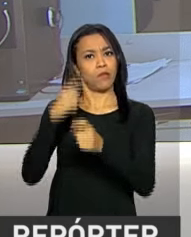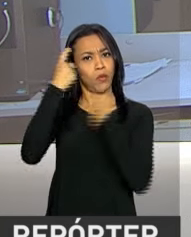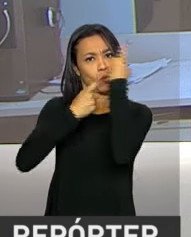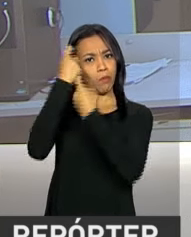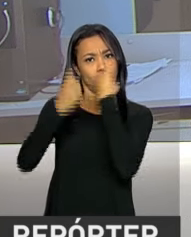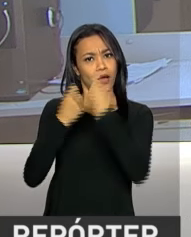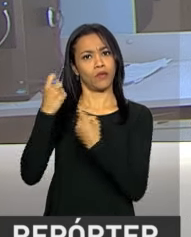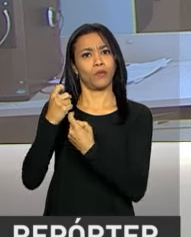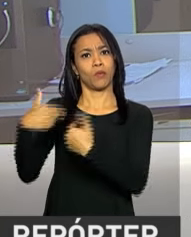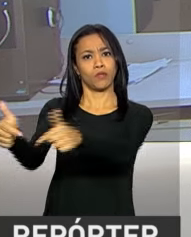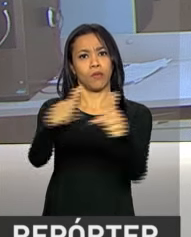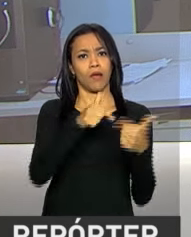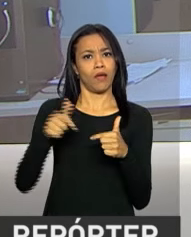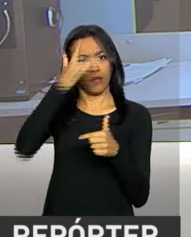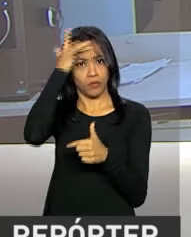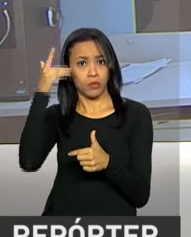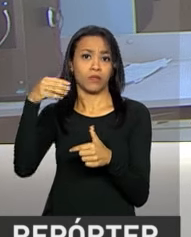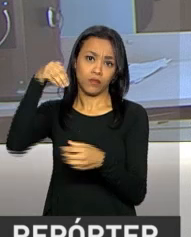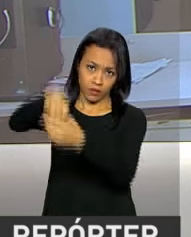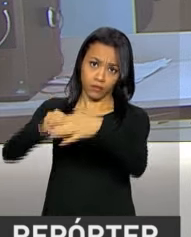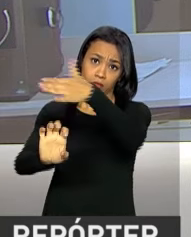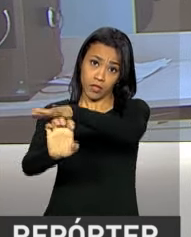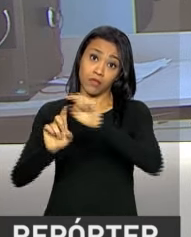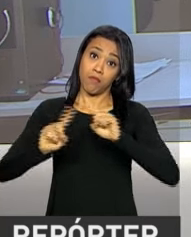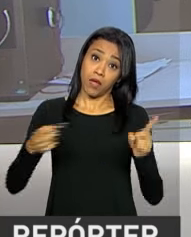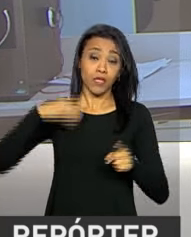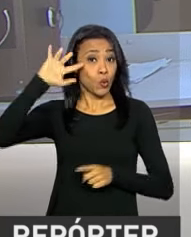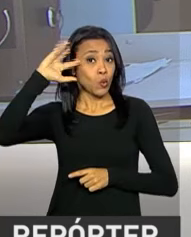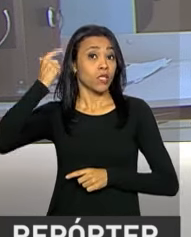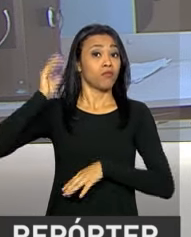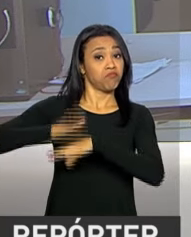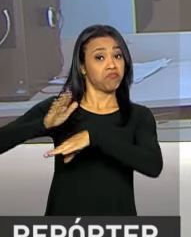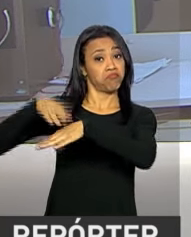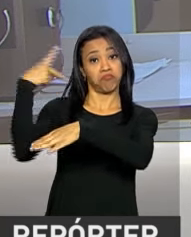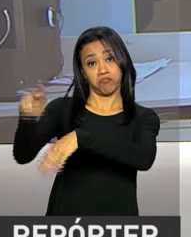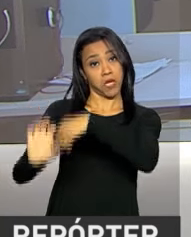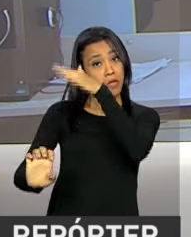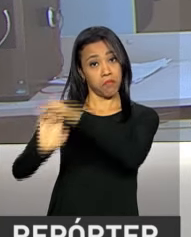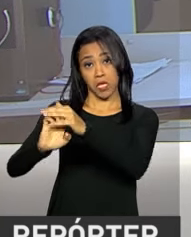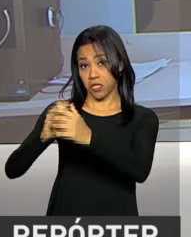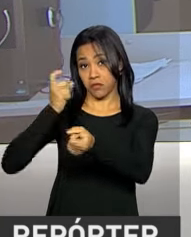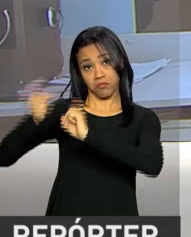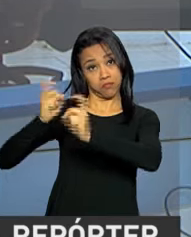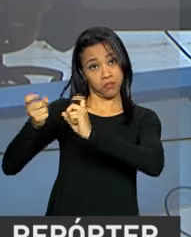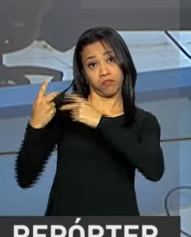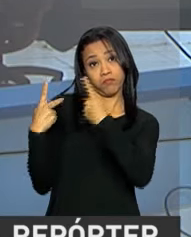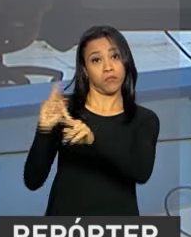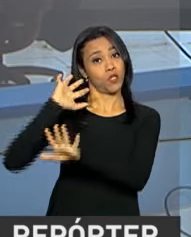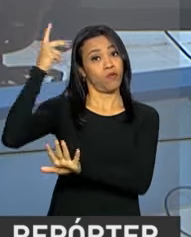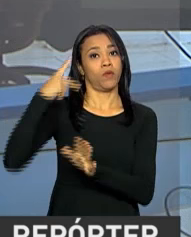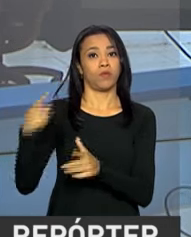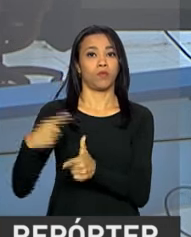preservação dos empregos da companhia mas ressaltou que a solução deve ser encontrada pelo próprio sistema financeiro